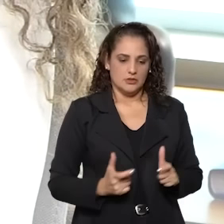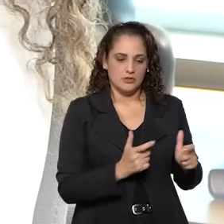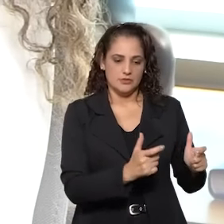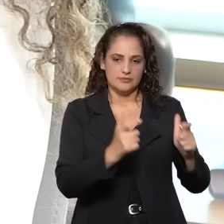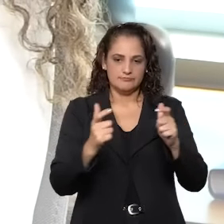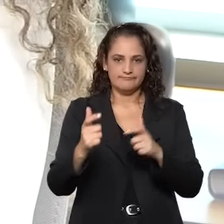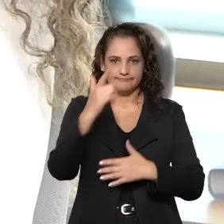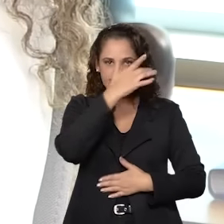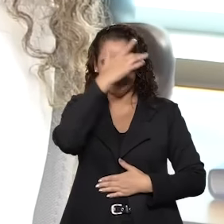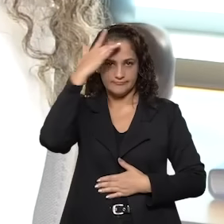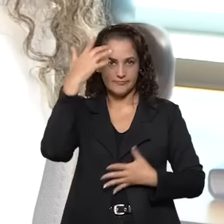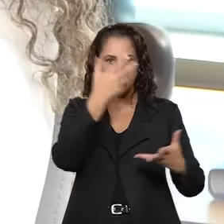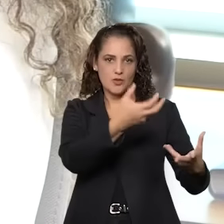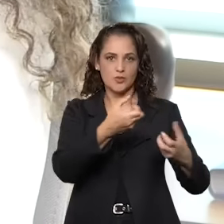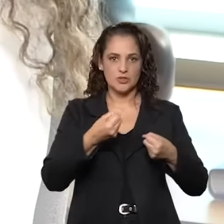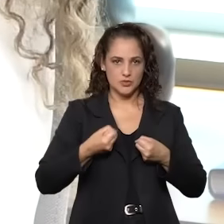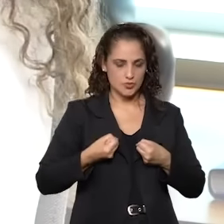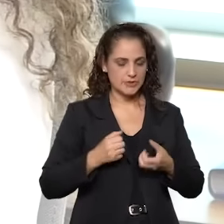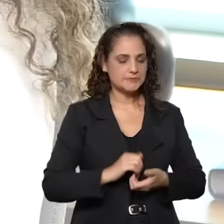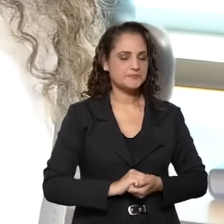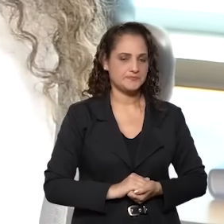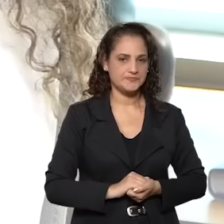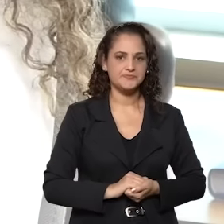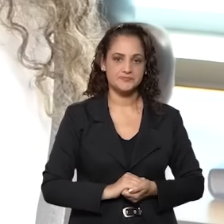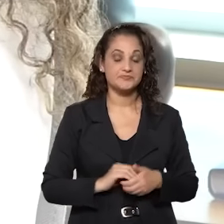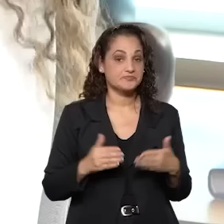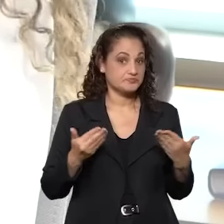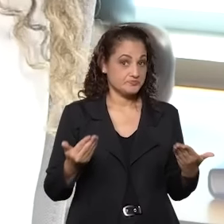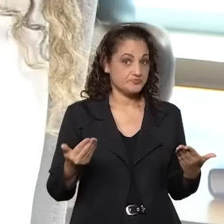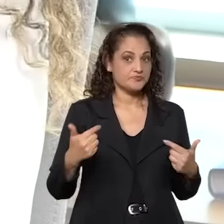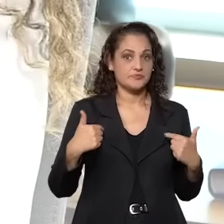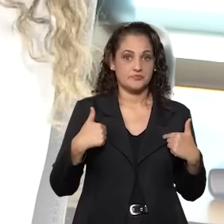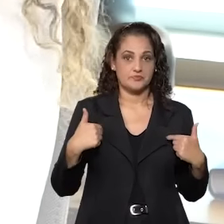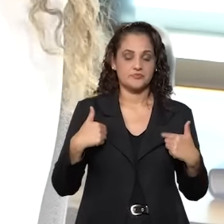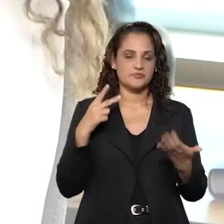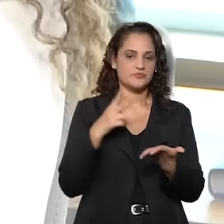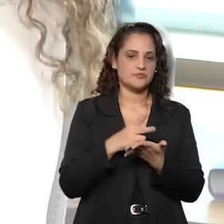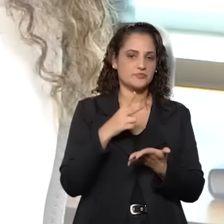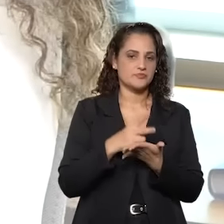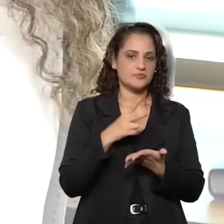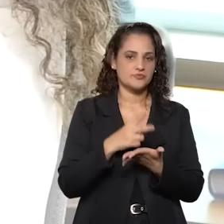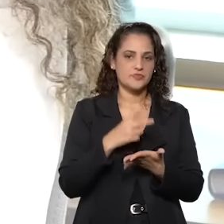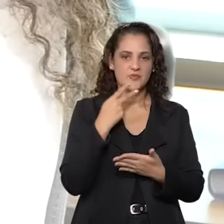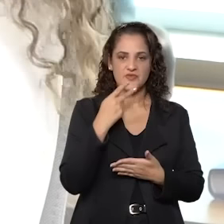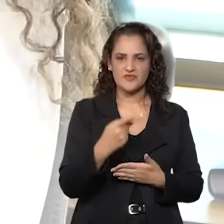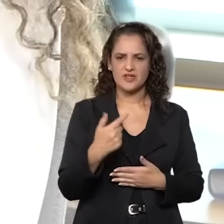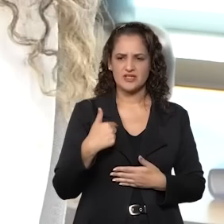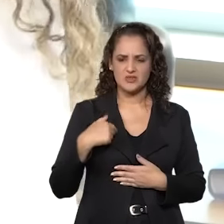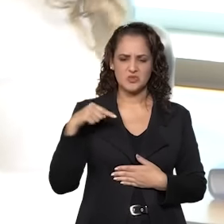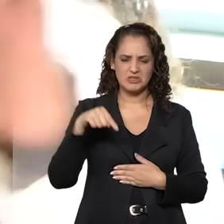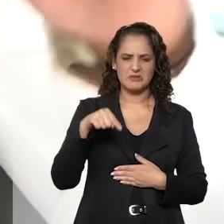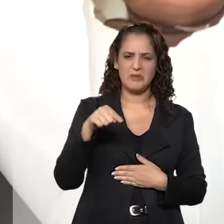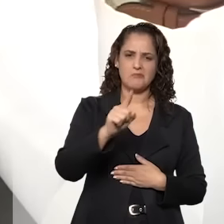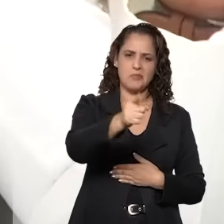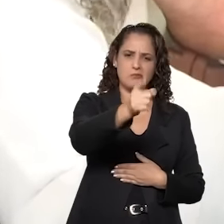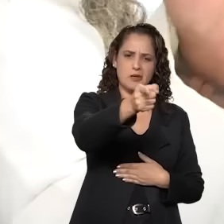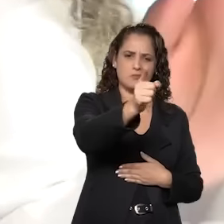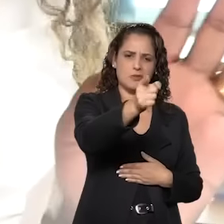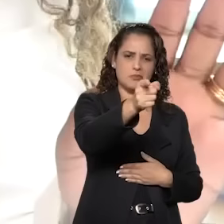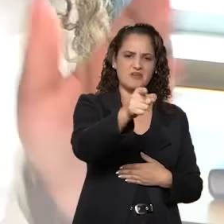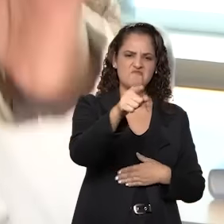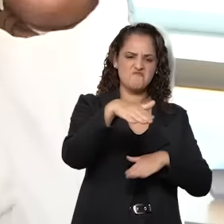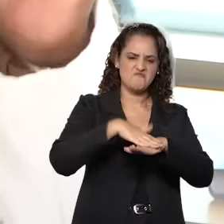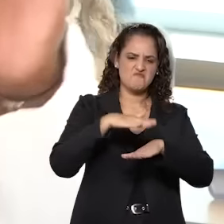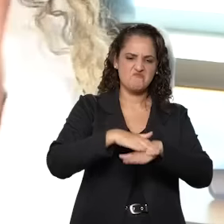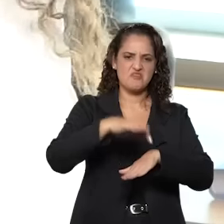eu eu eu eu sempre digo PR as pessoas assim não estou aqui para apontar o dedo dizer que se o que você faz é certo ou errado tô aqui para abrir o leque de